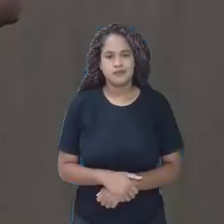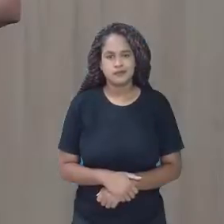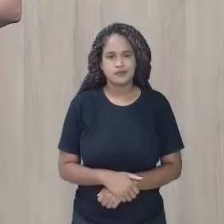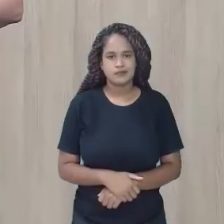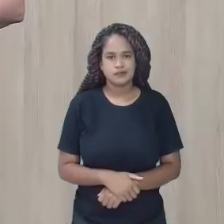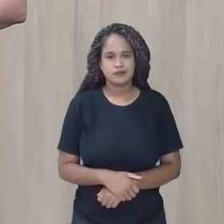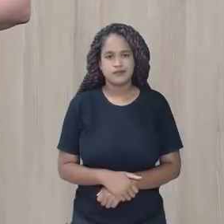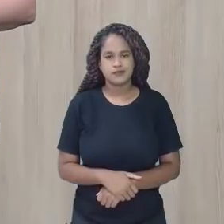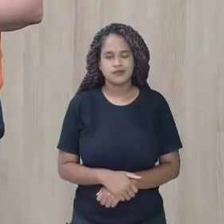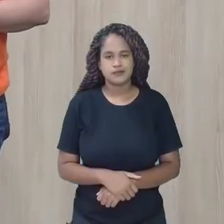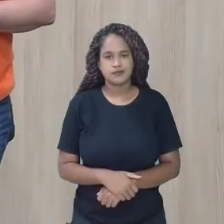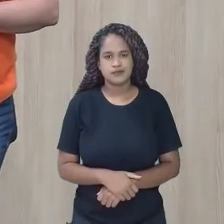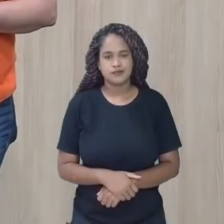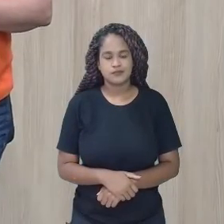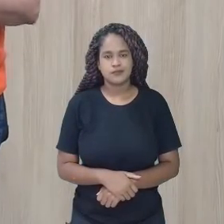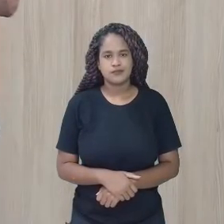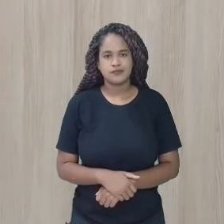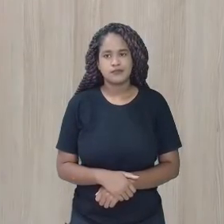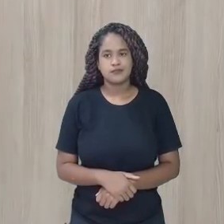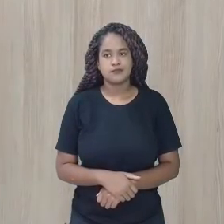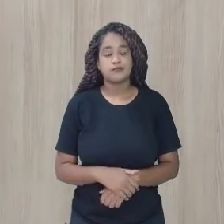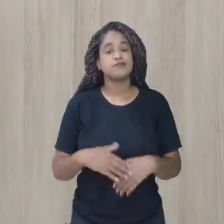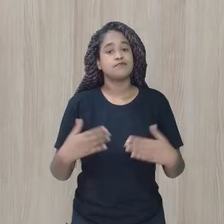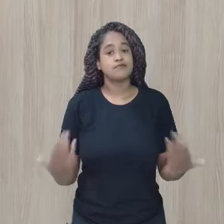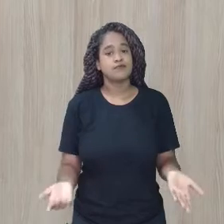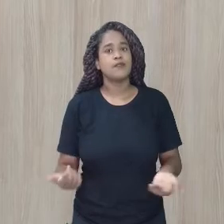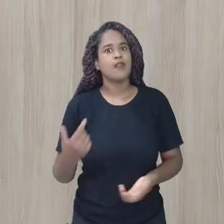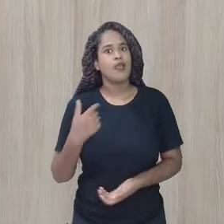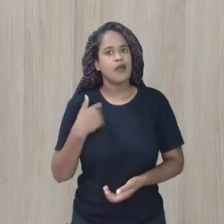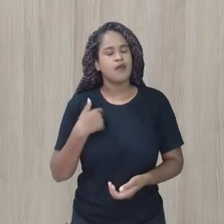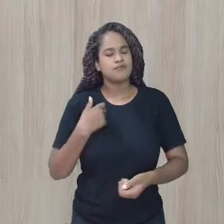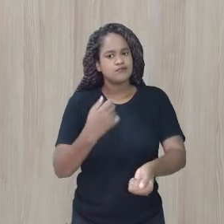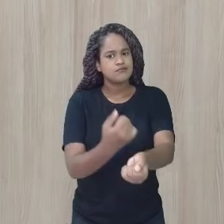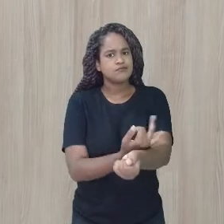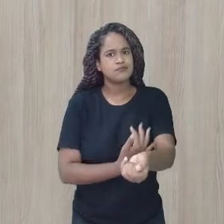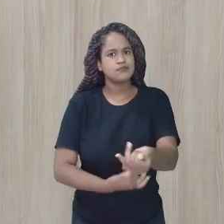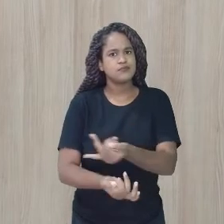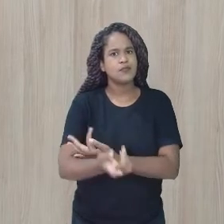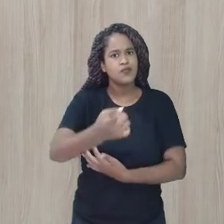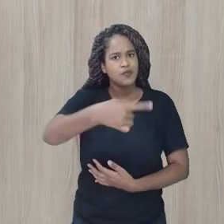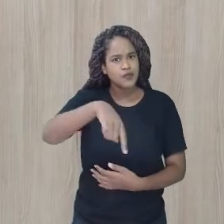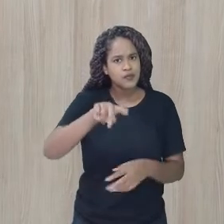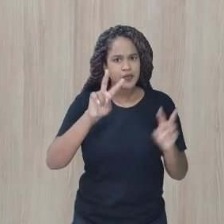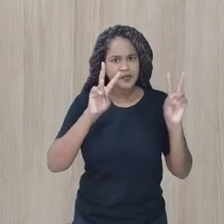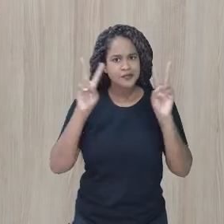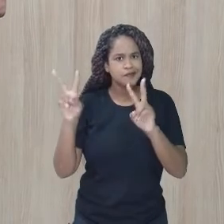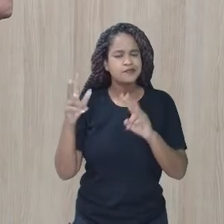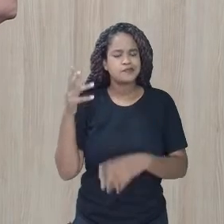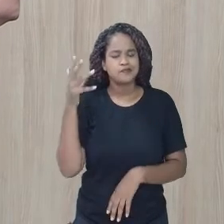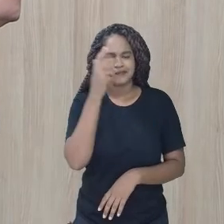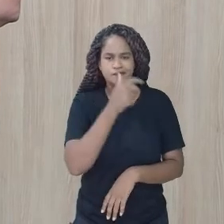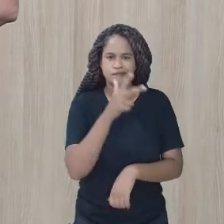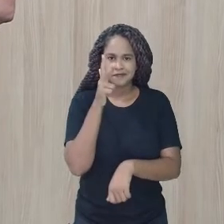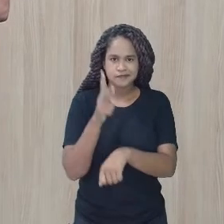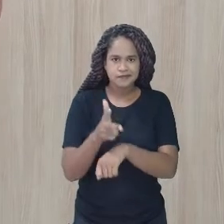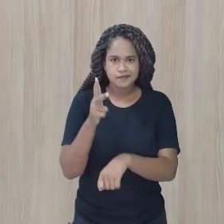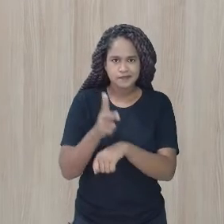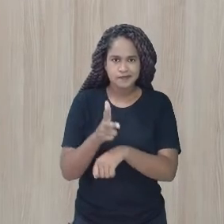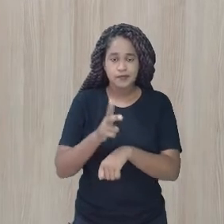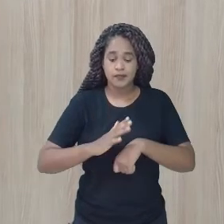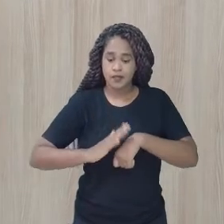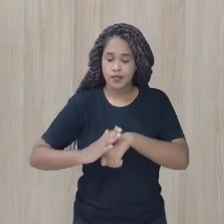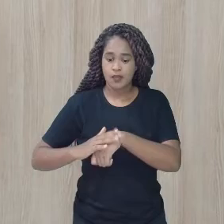Fui eu. Gente, eu me emociono. Vocês viram que beleza de vídeo produzido